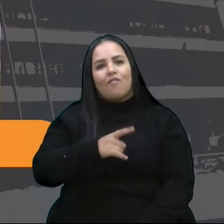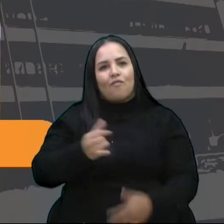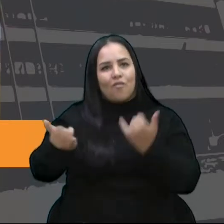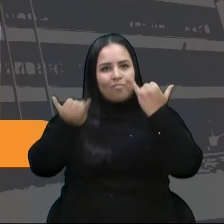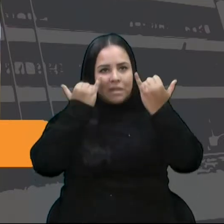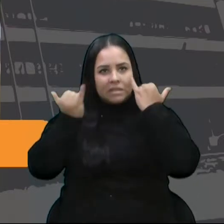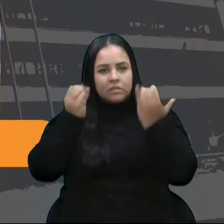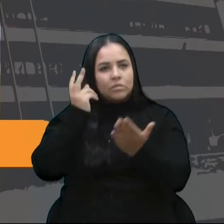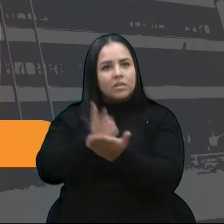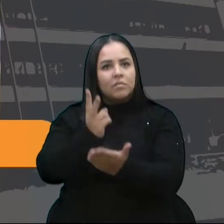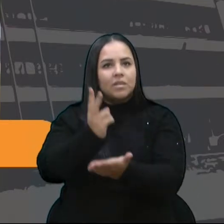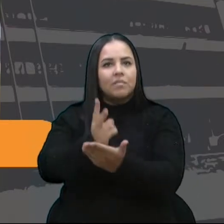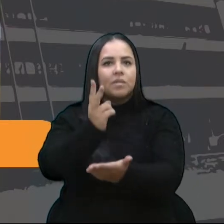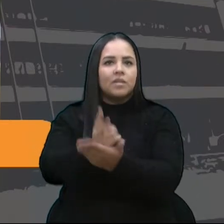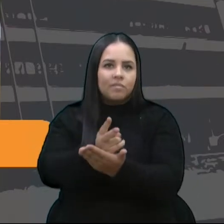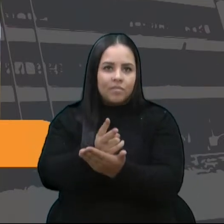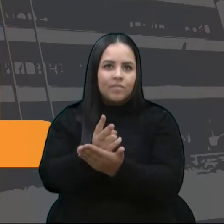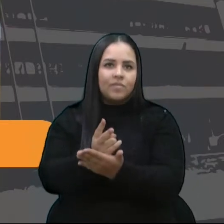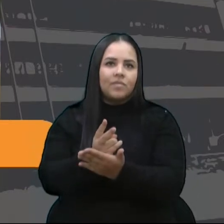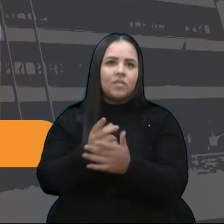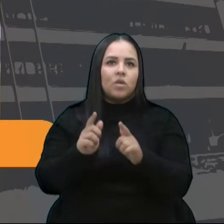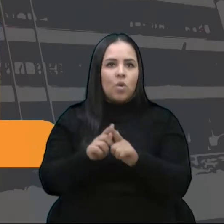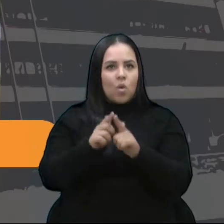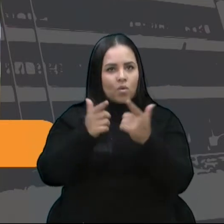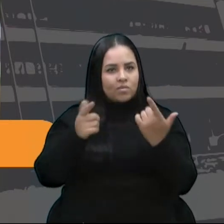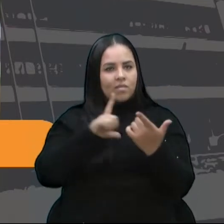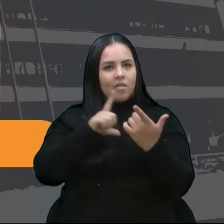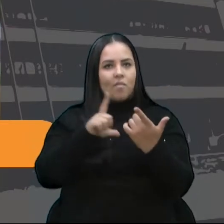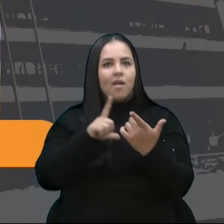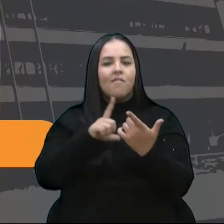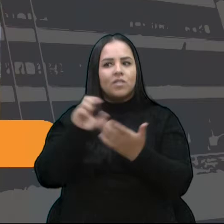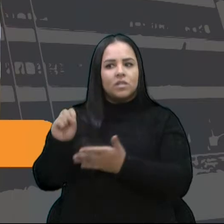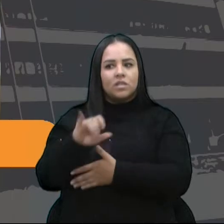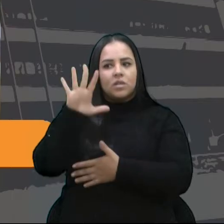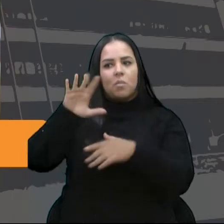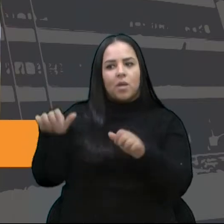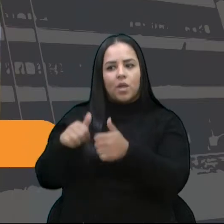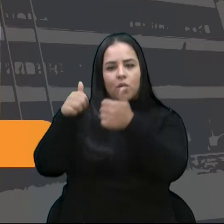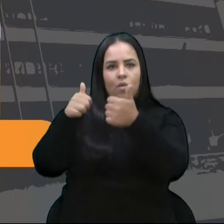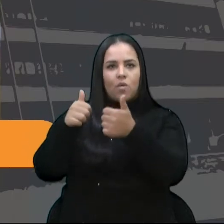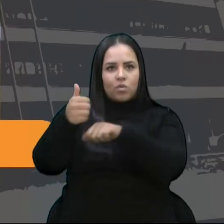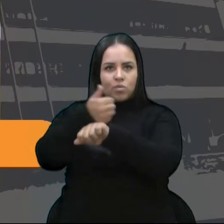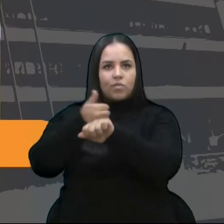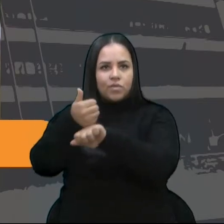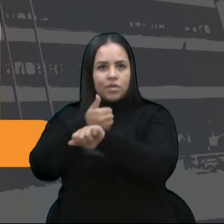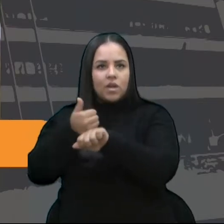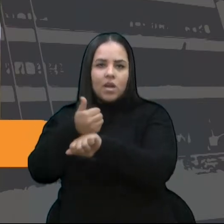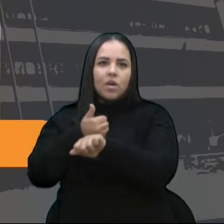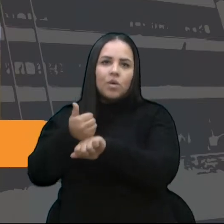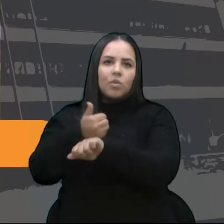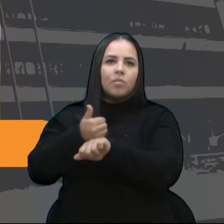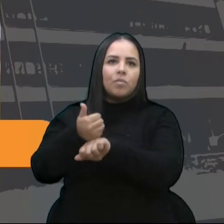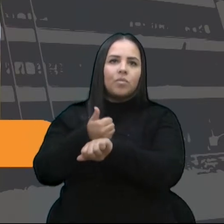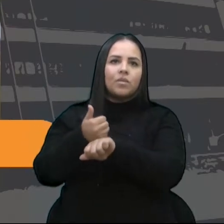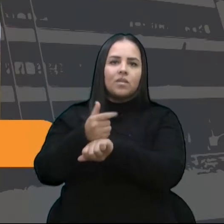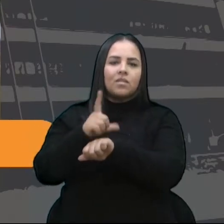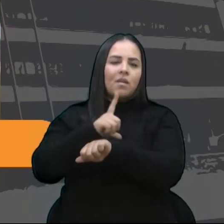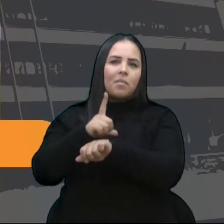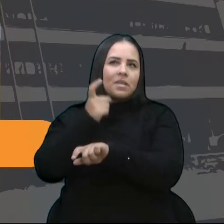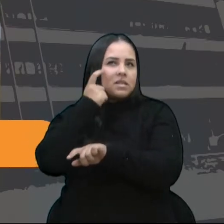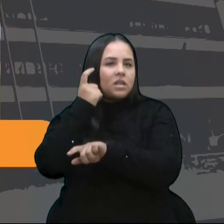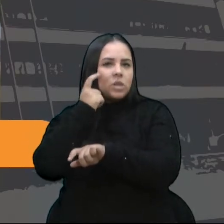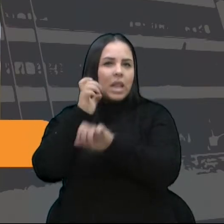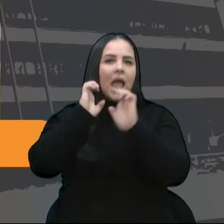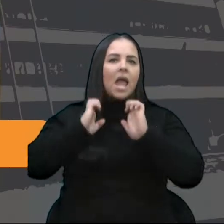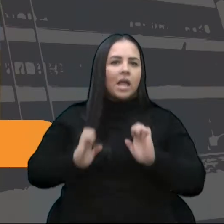e nisso o jornalismo acaba se revalorizando como profissão, desde que numa conduta ética. Então, essa foi uma